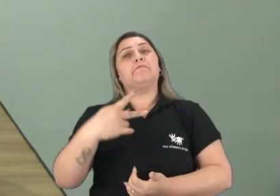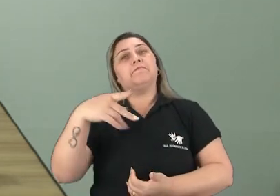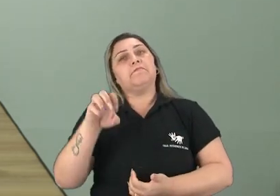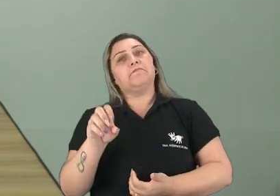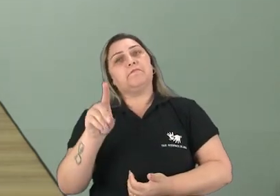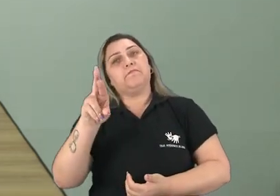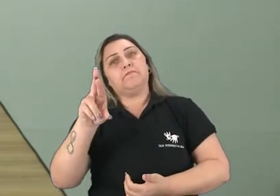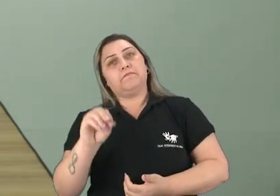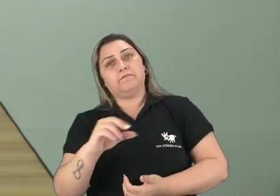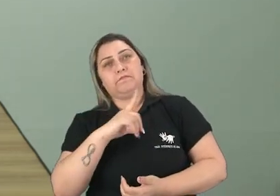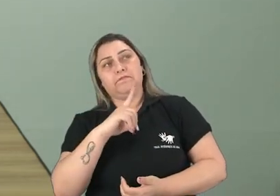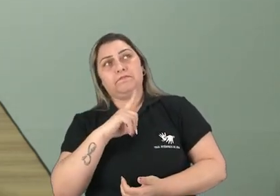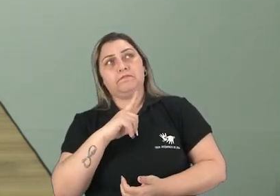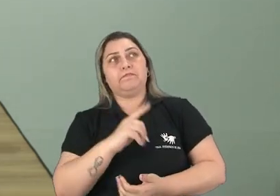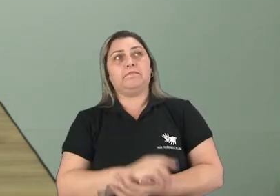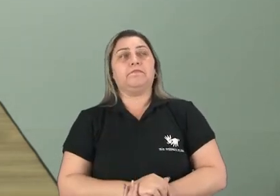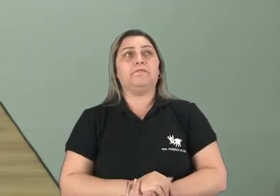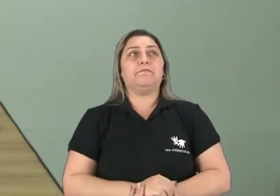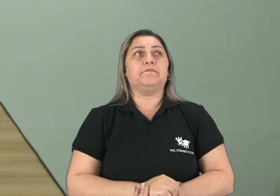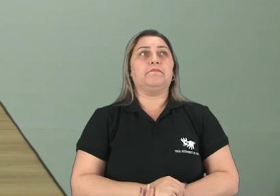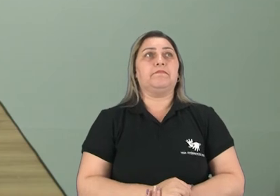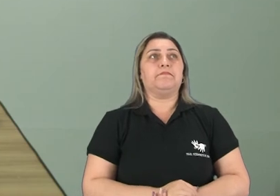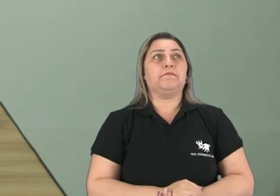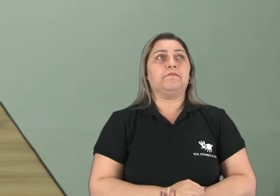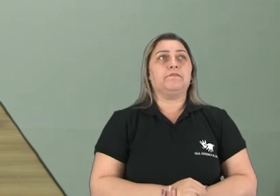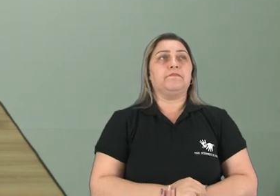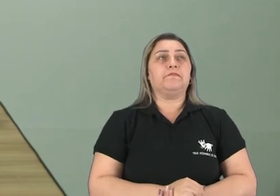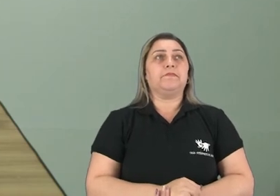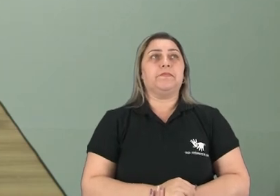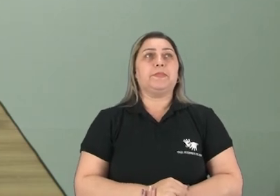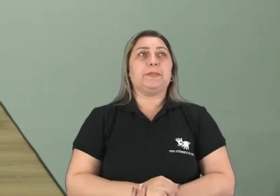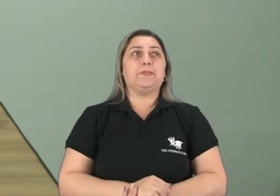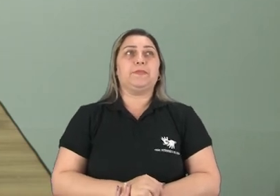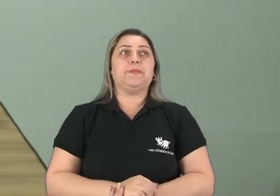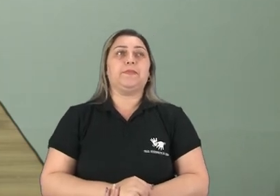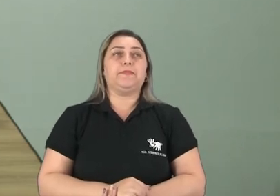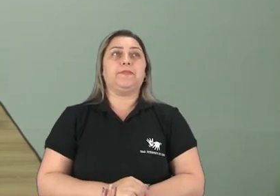tem. Certo? Então, vamos voltar aqui o Pedro.